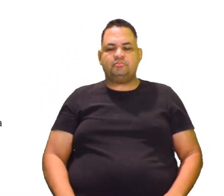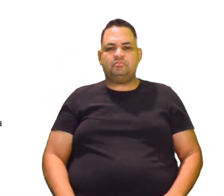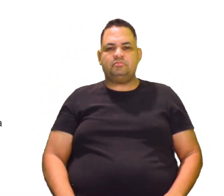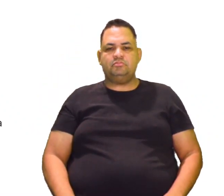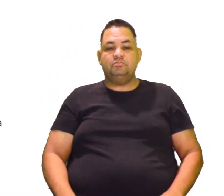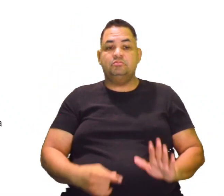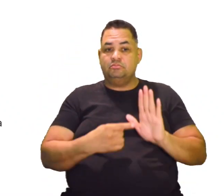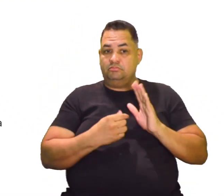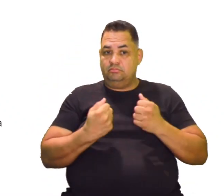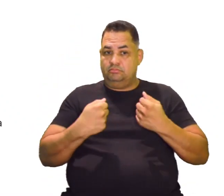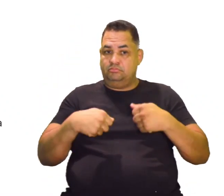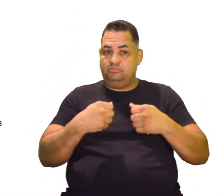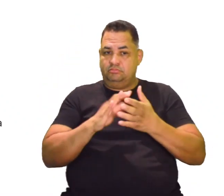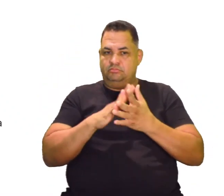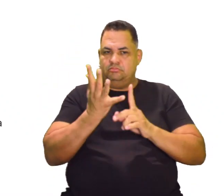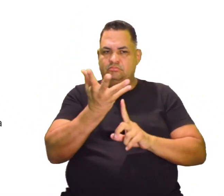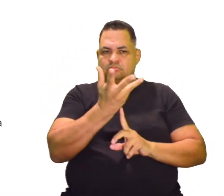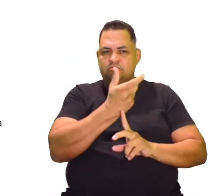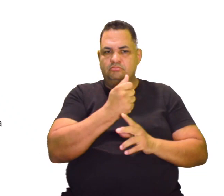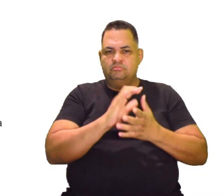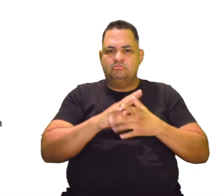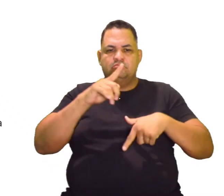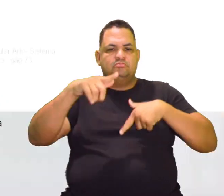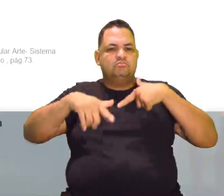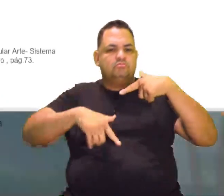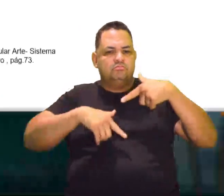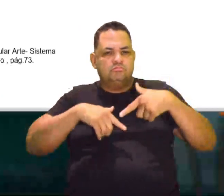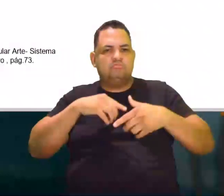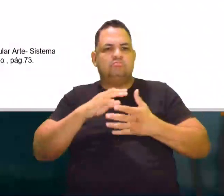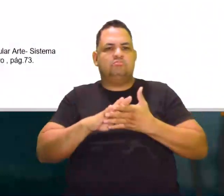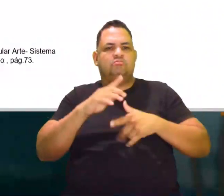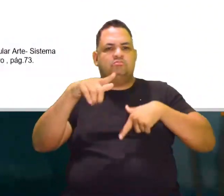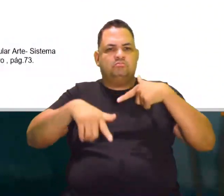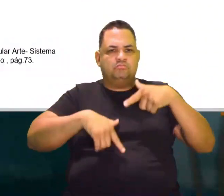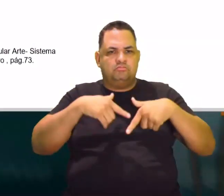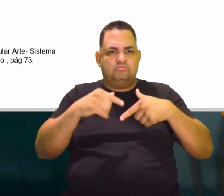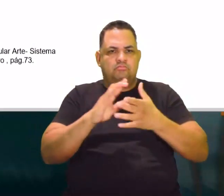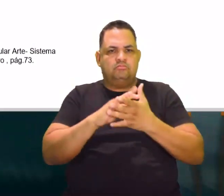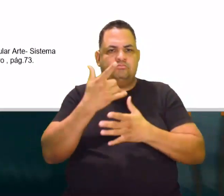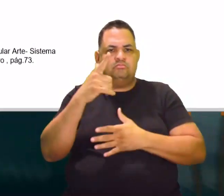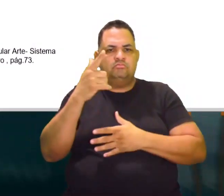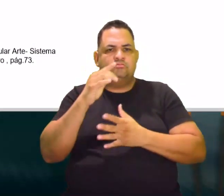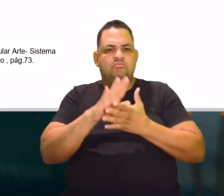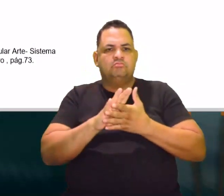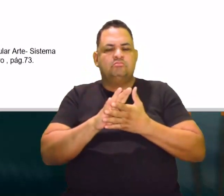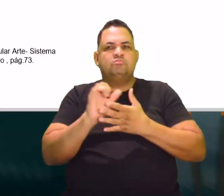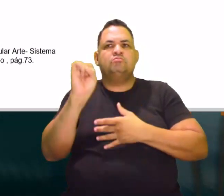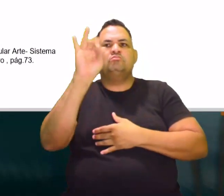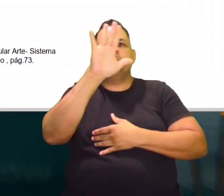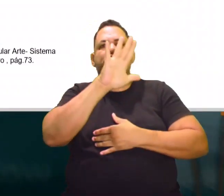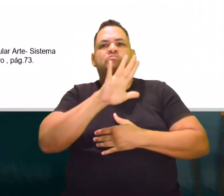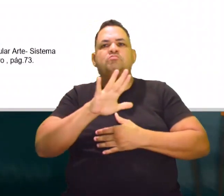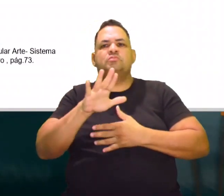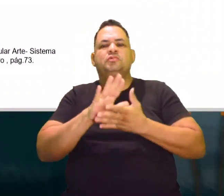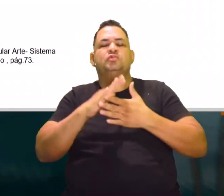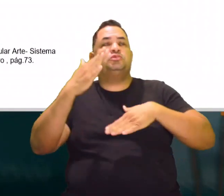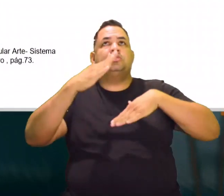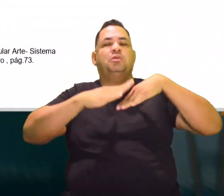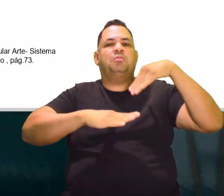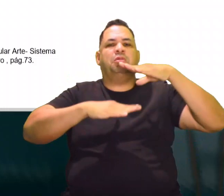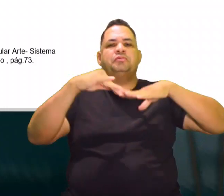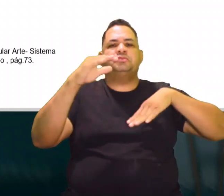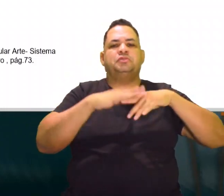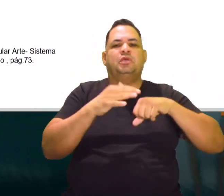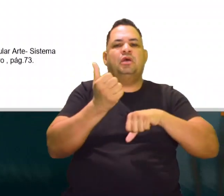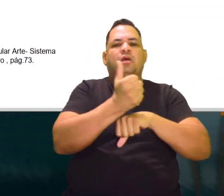que a arte era sempre produzida nesse sentido, não havia a figura do artista. Isso mesmo,